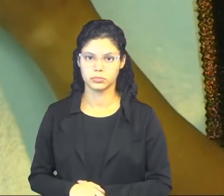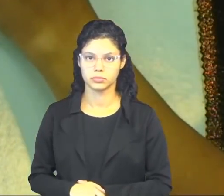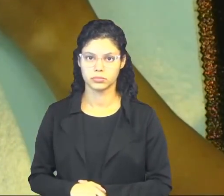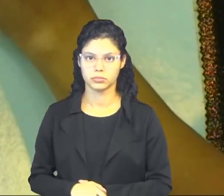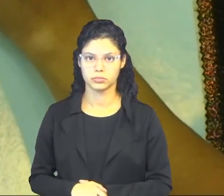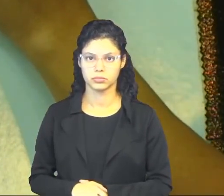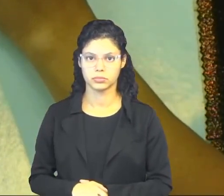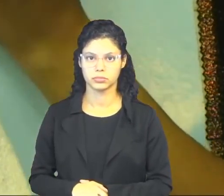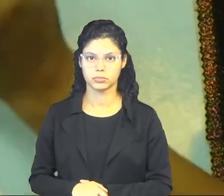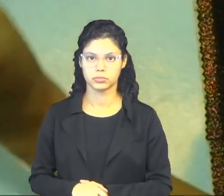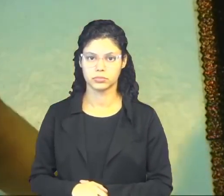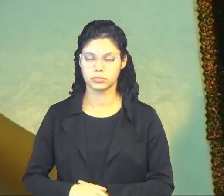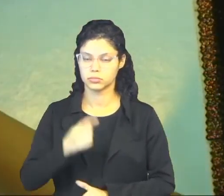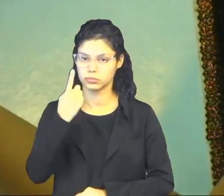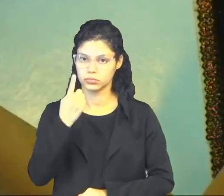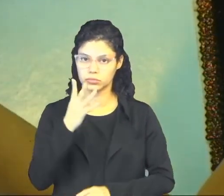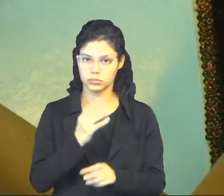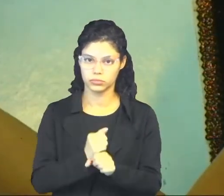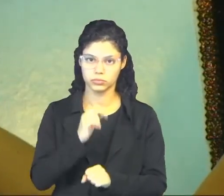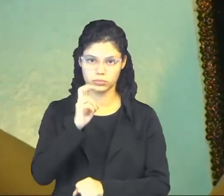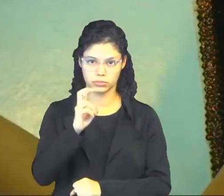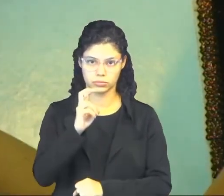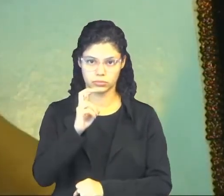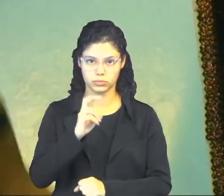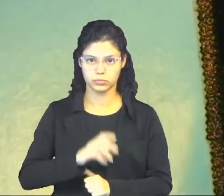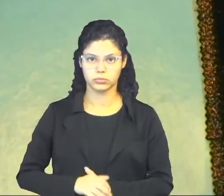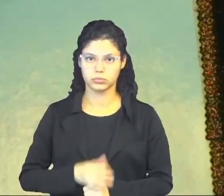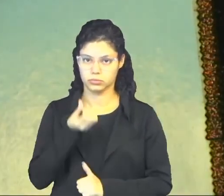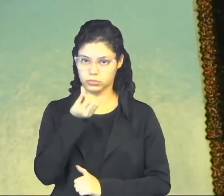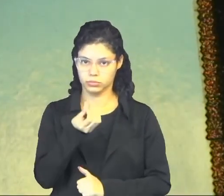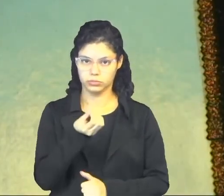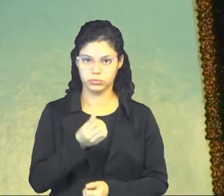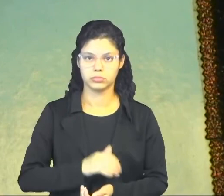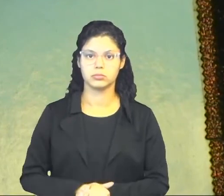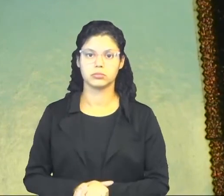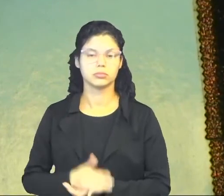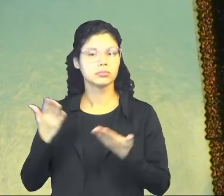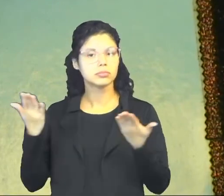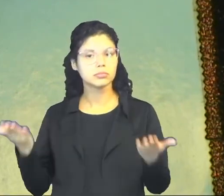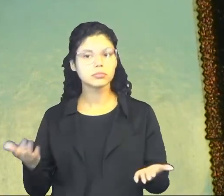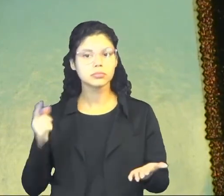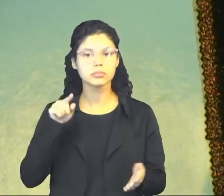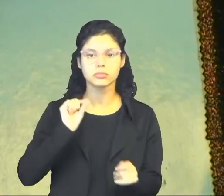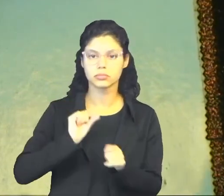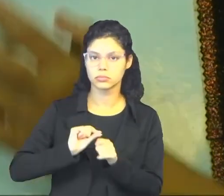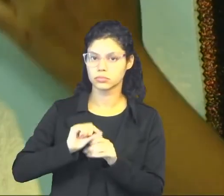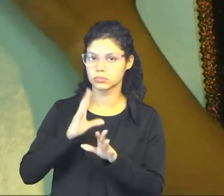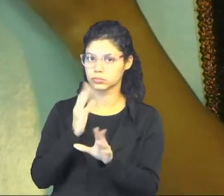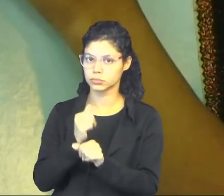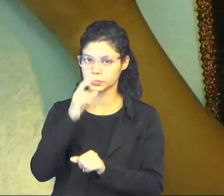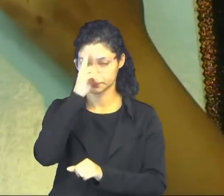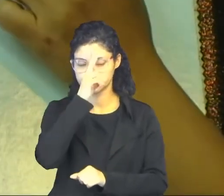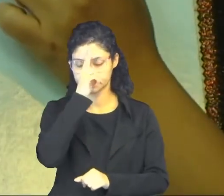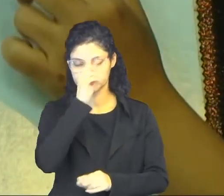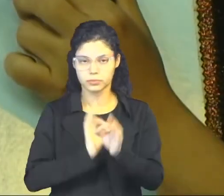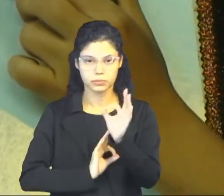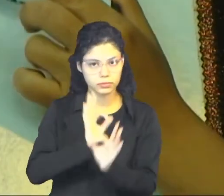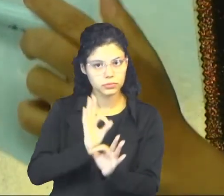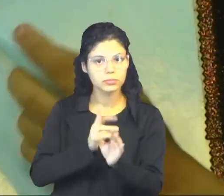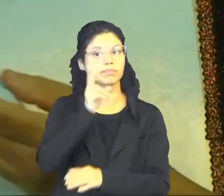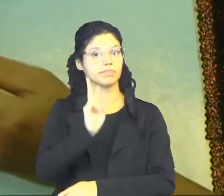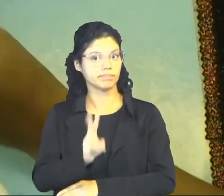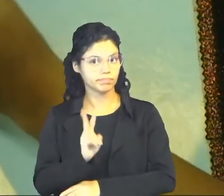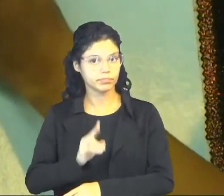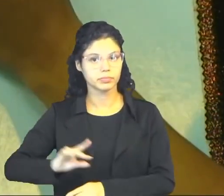1 mais 5, 6. E assim efetuo a adição. Lembrando de armar a conta sempre